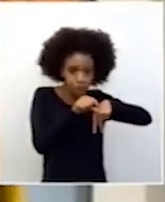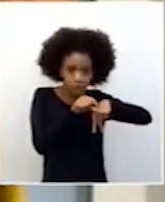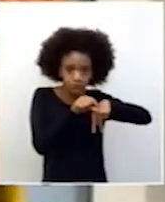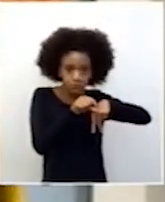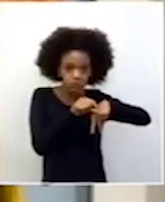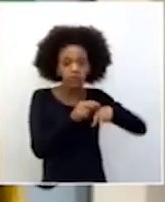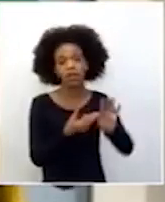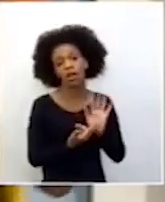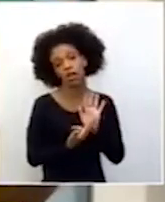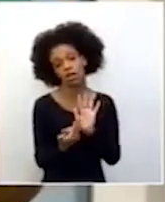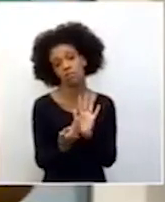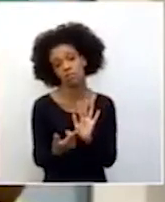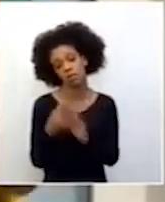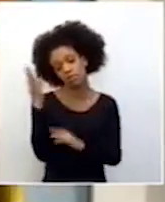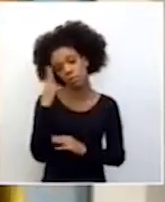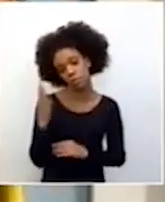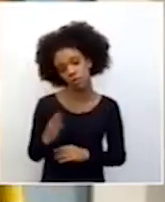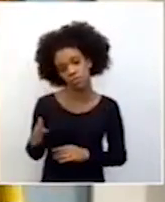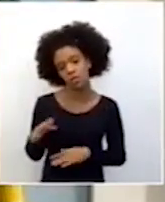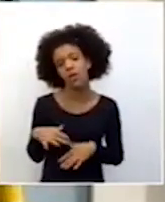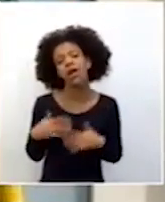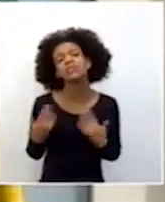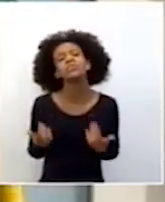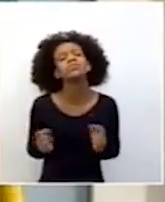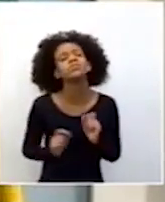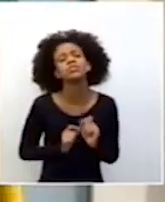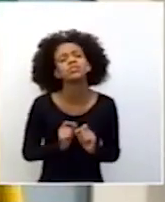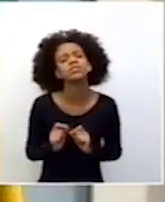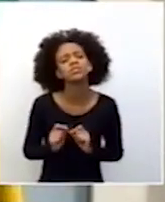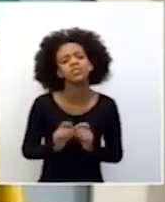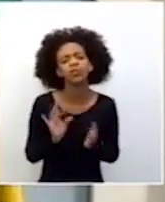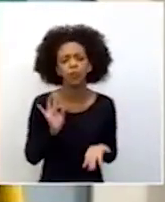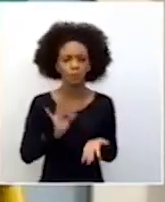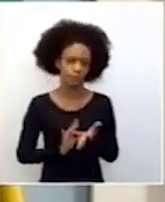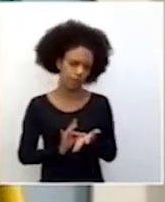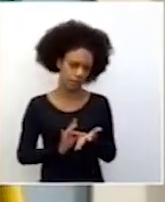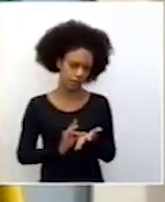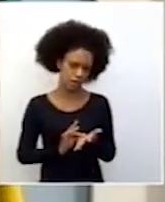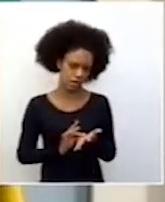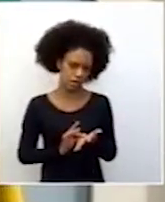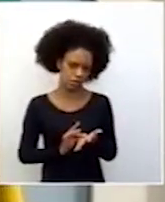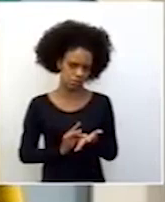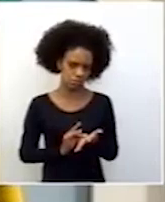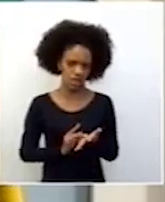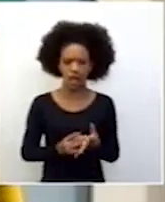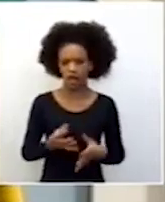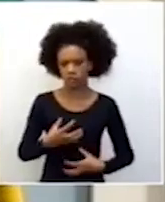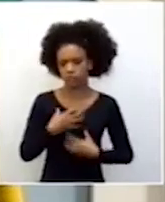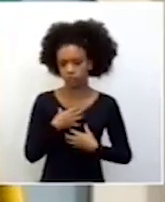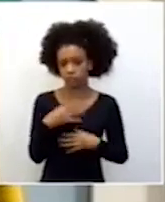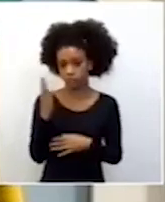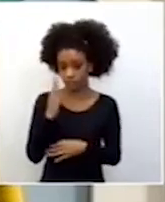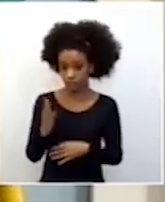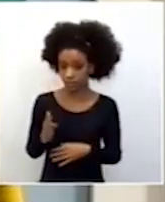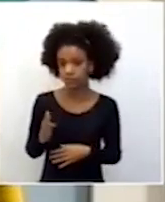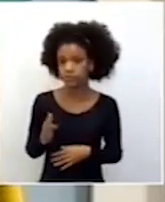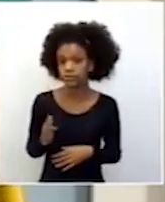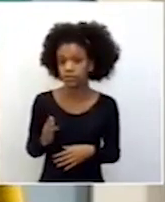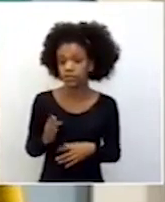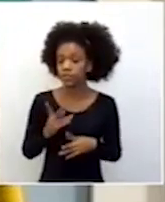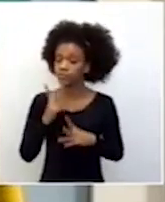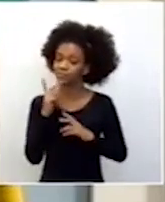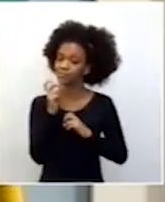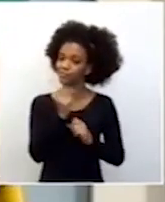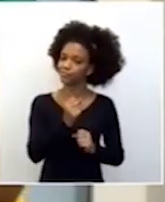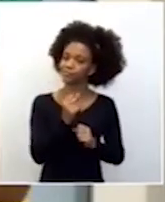sendo retratado, e o brasileiro, em que eu vou marcar ali a essência do brasileiro? Na força do